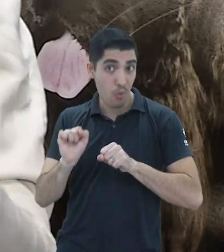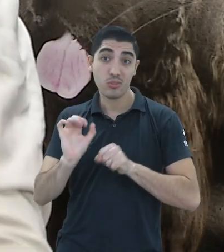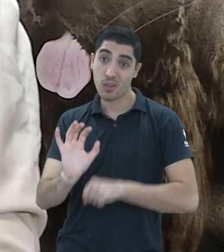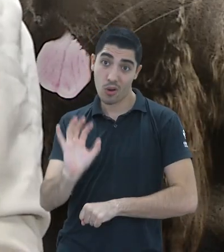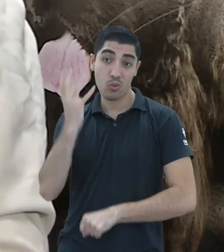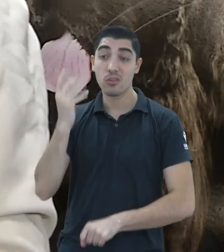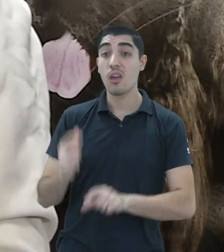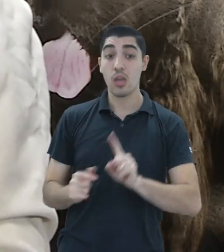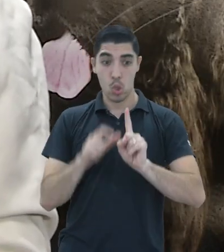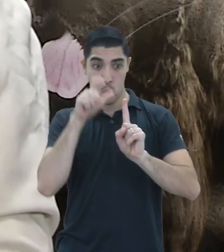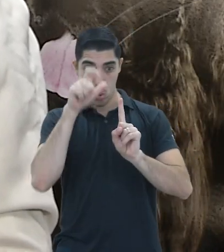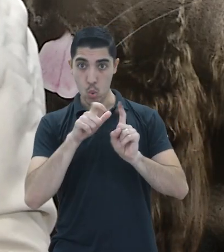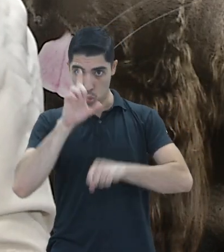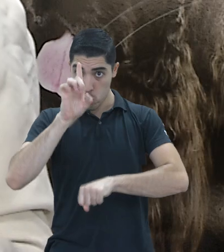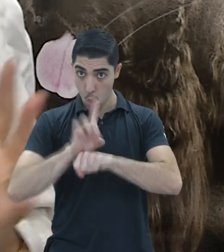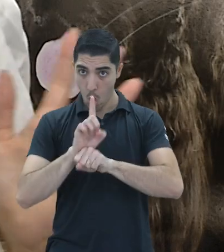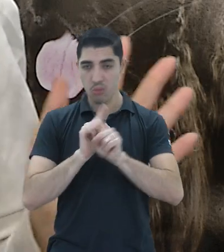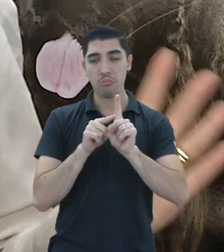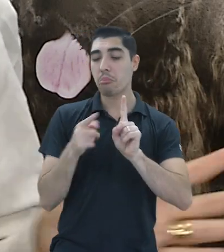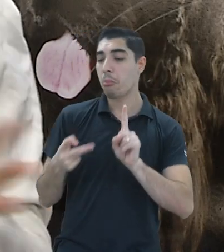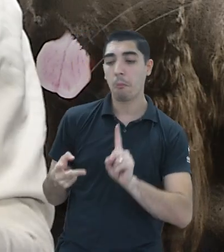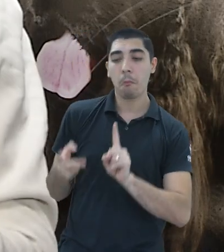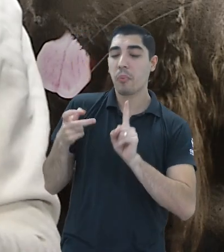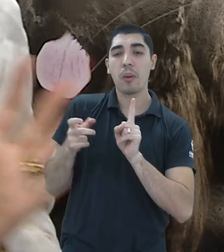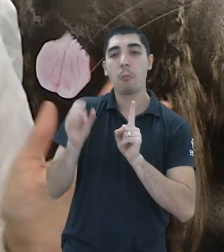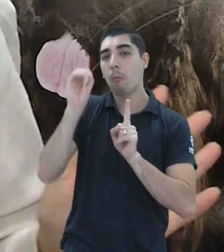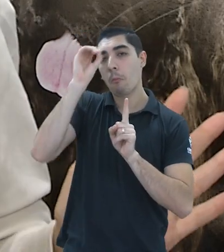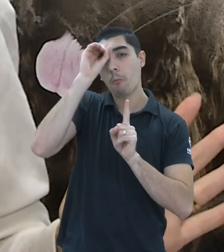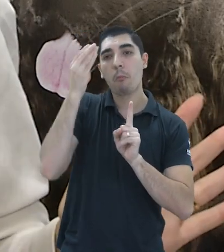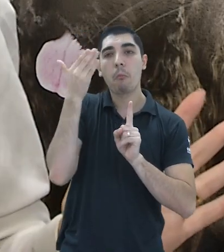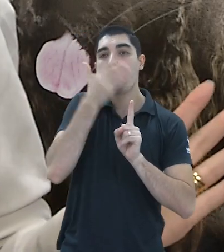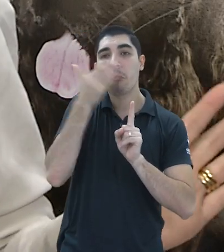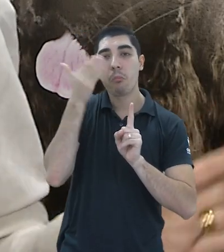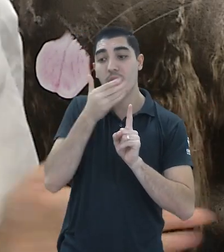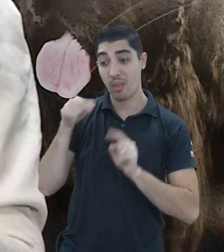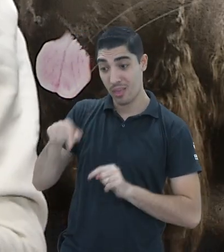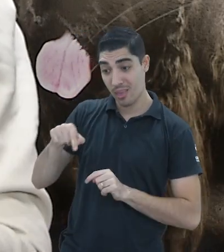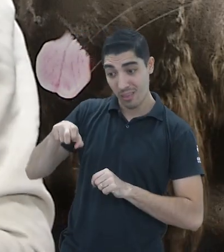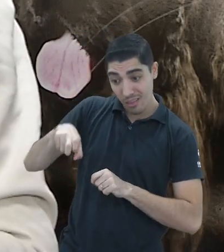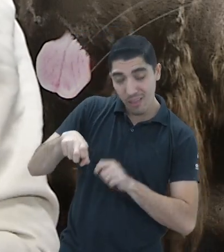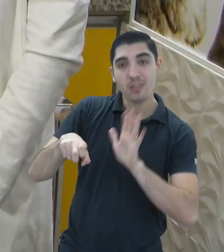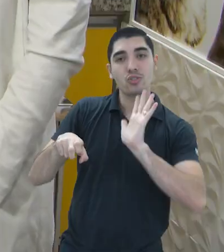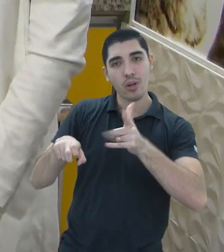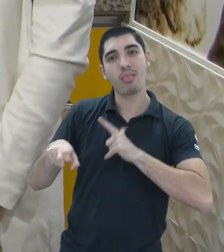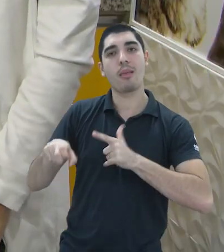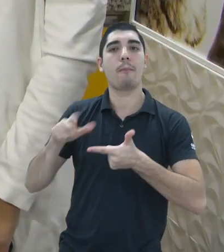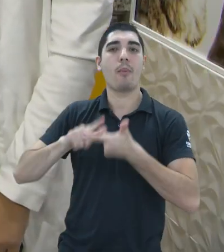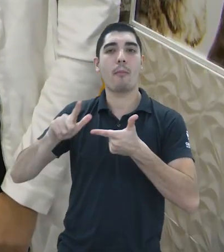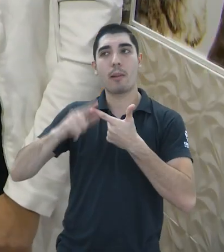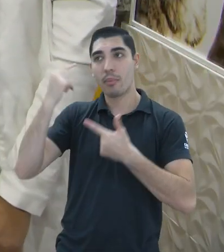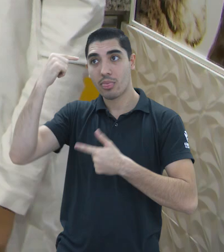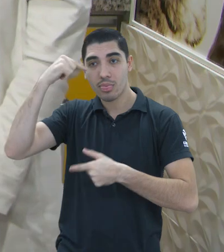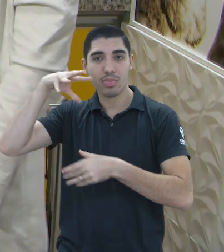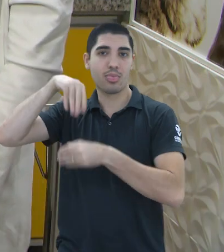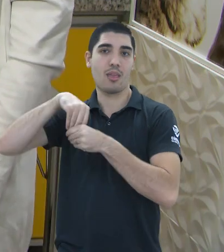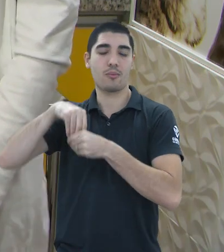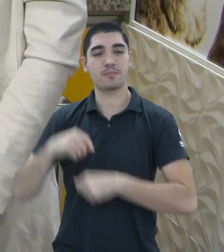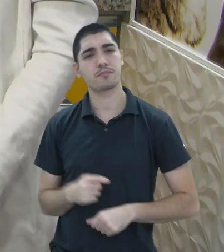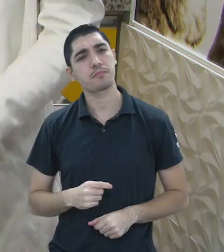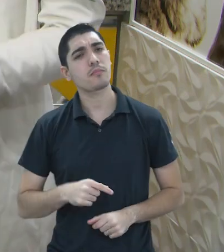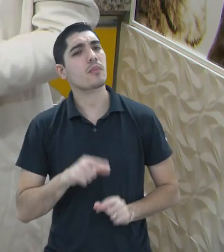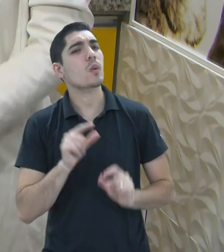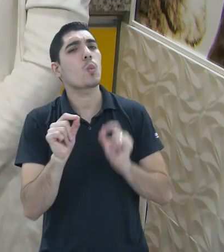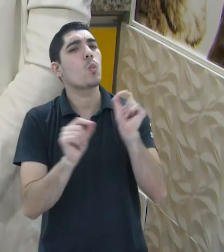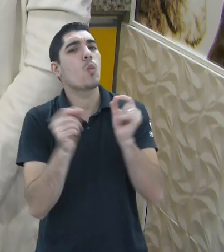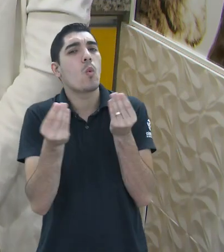As alterações que está acontecendo no olho às vezes, na maioria das vezes o paciente chega aqui já tardiamente. O que pode estar aparecendo ali que chama